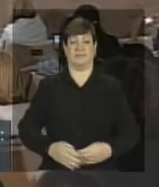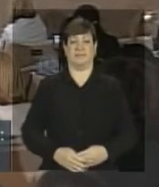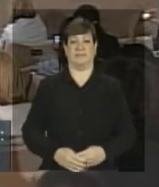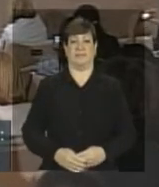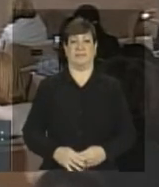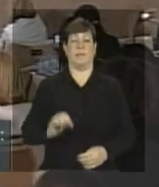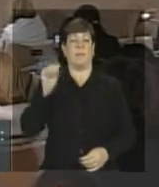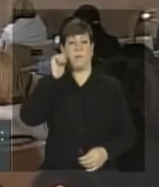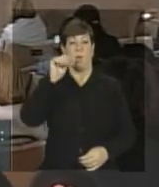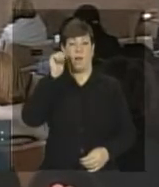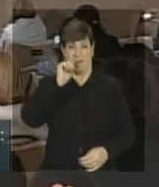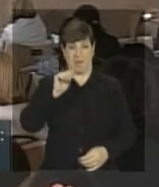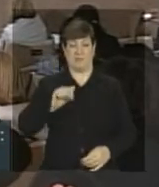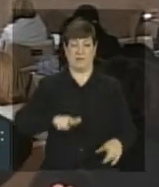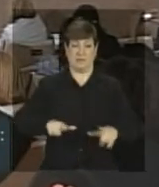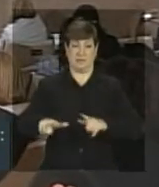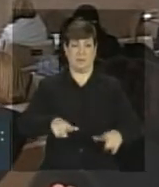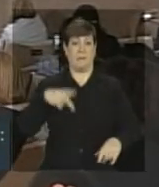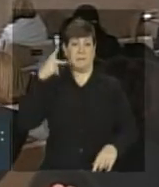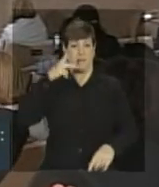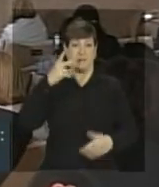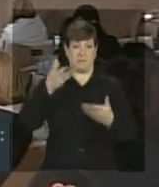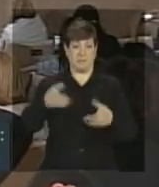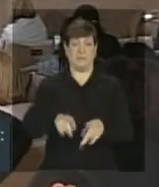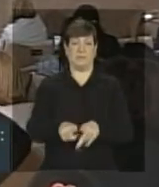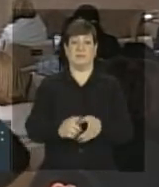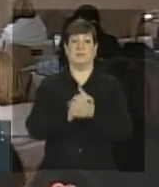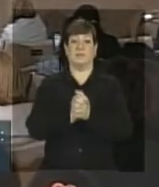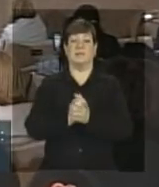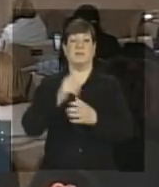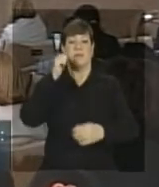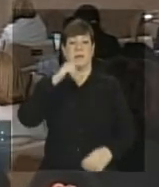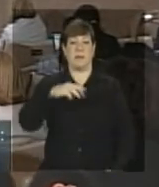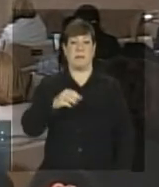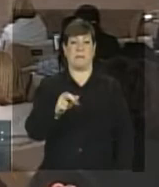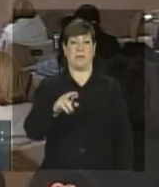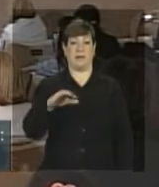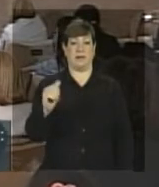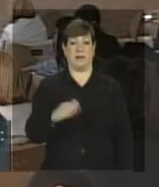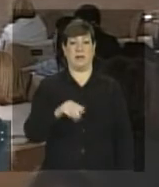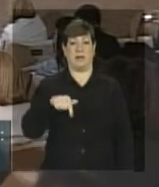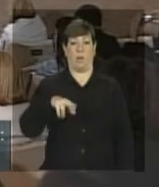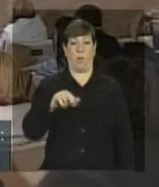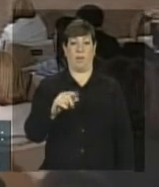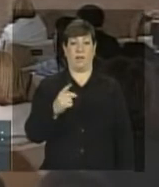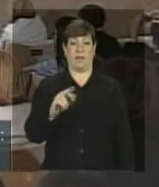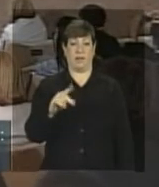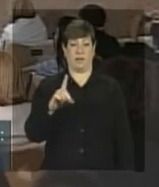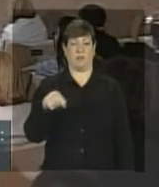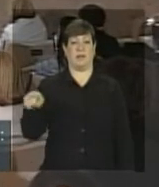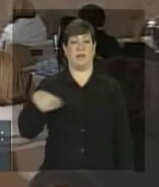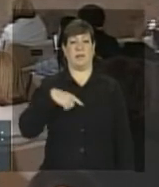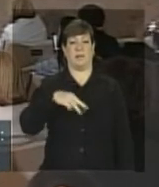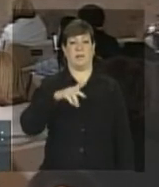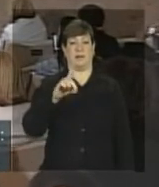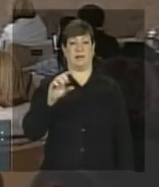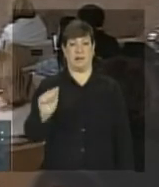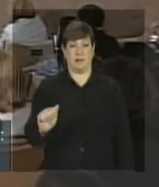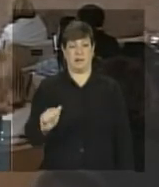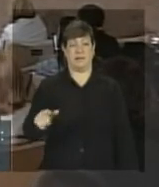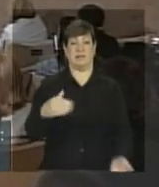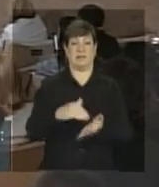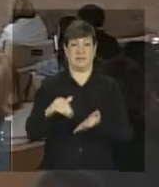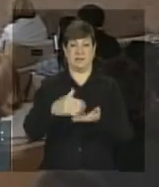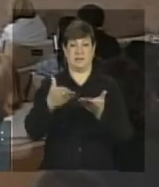as mulheres rurais no Estado da Paraíba. Saudar a Márcia Quadrado, secretária executiva do MDA, e em seu nome todos